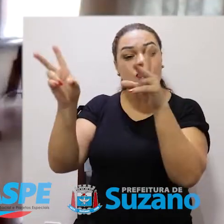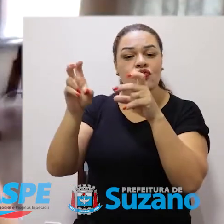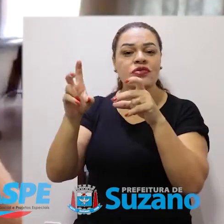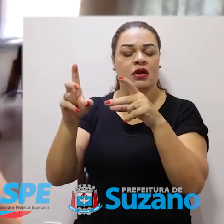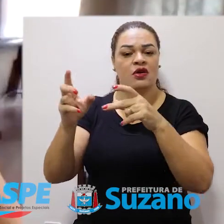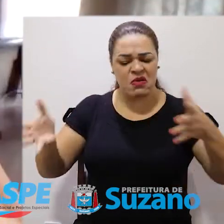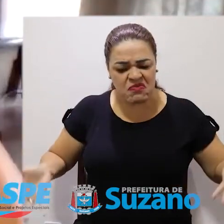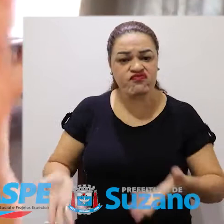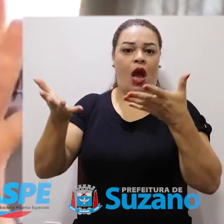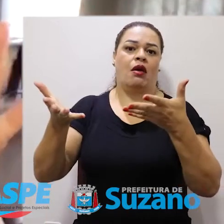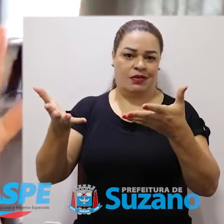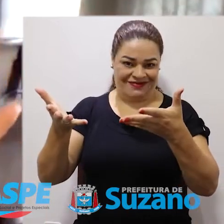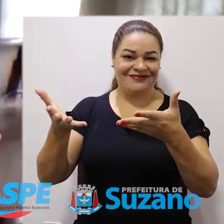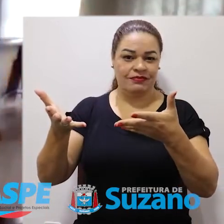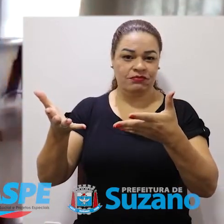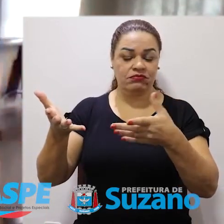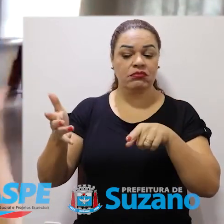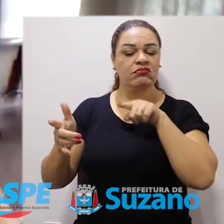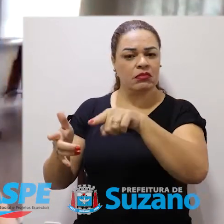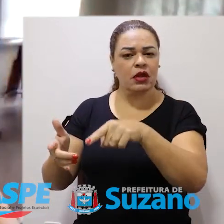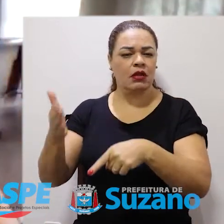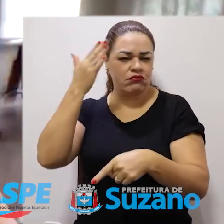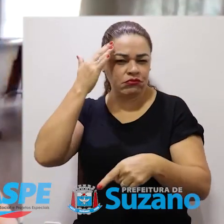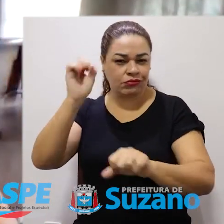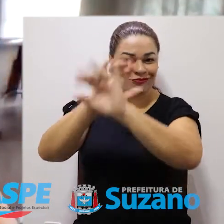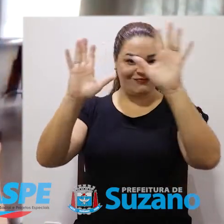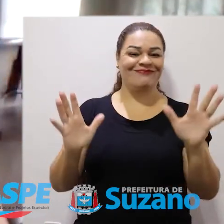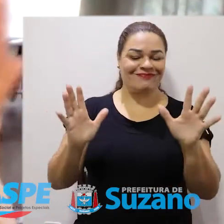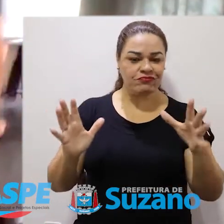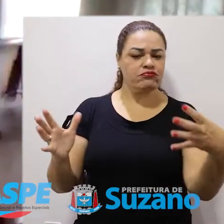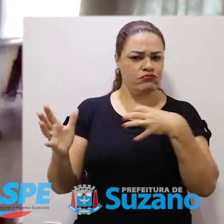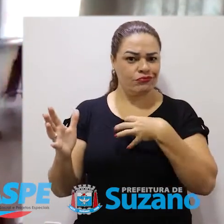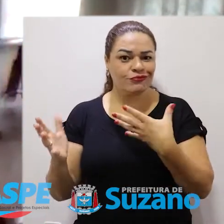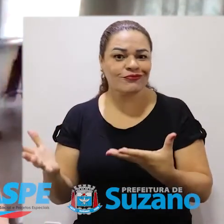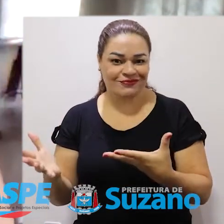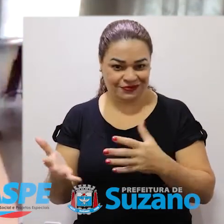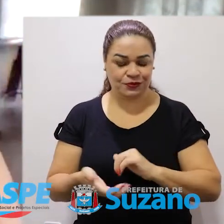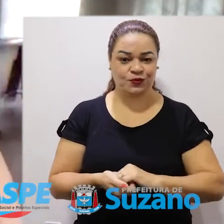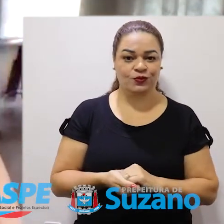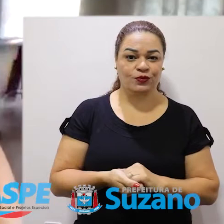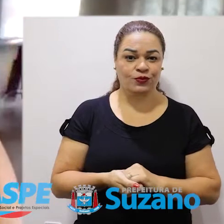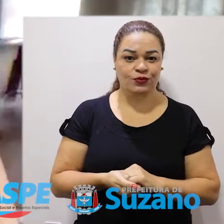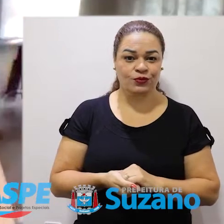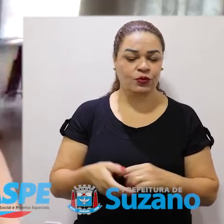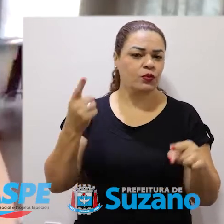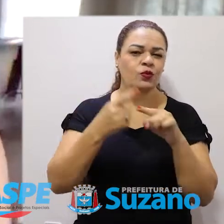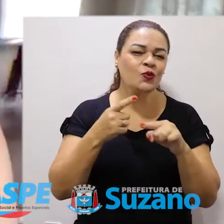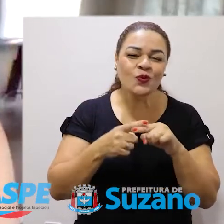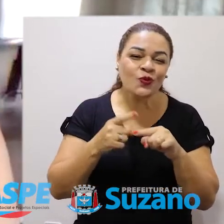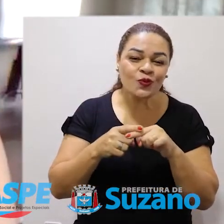para dar sentido para aquela frase naquela outra língua, porque aquela outra língua, aquele termo